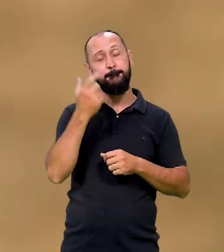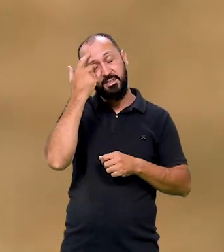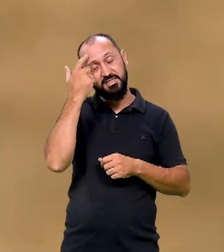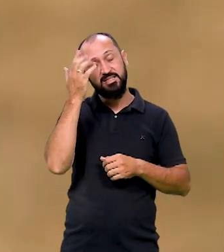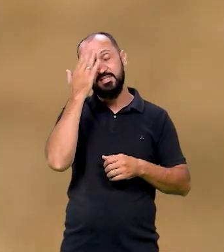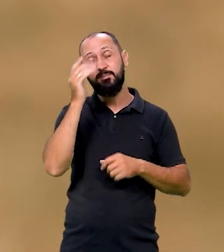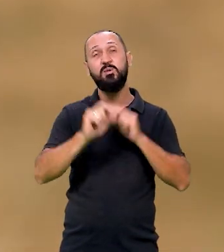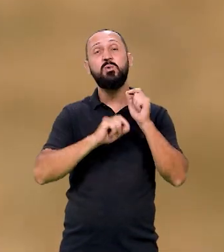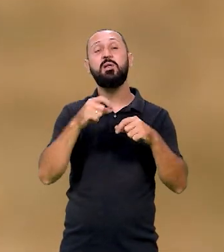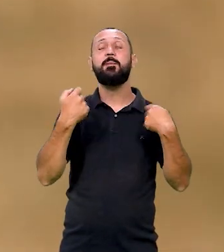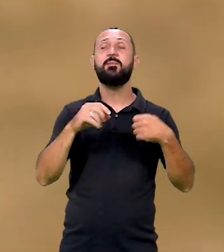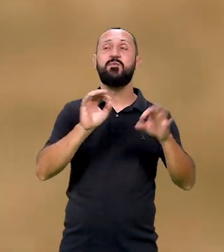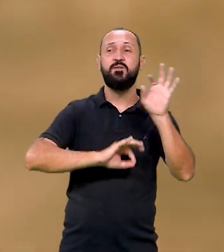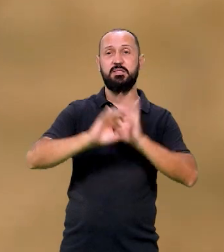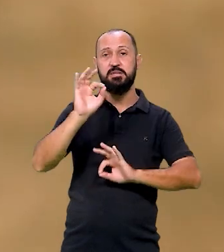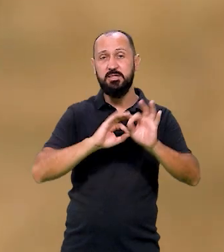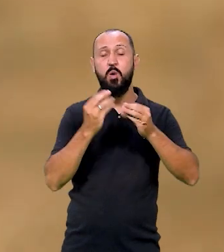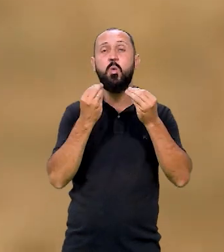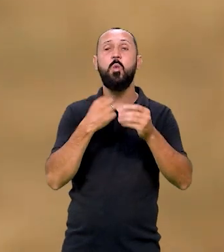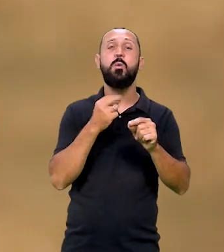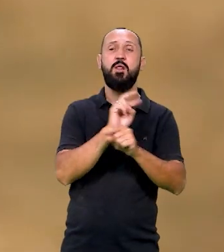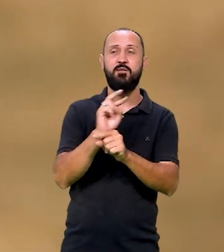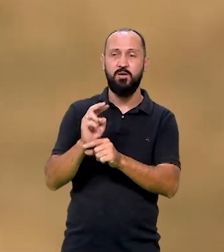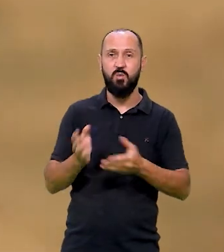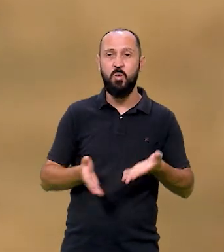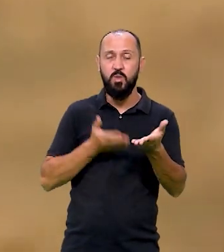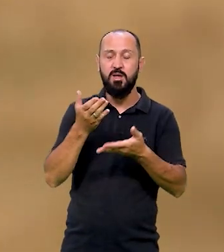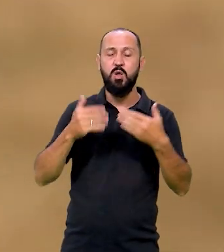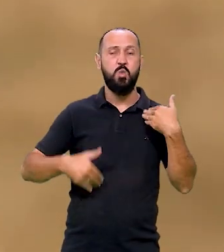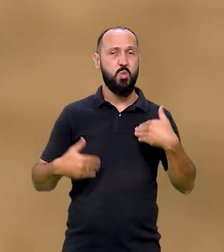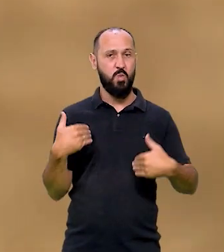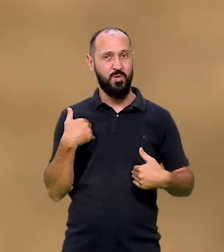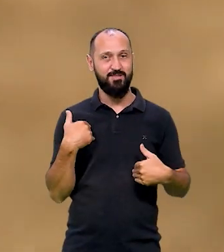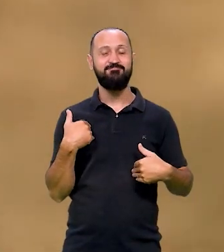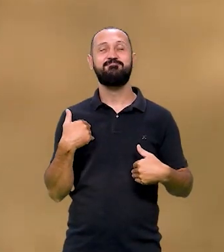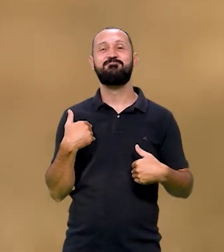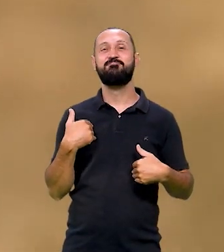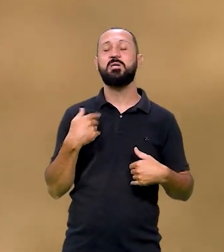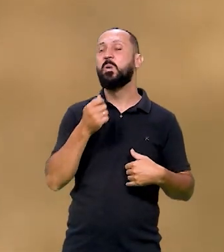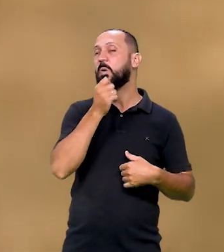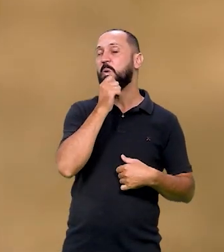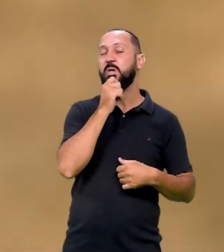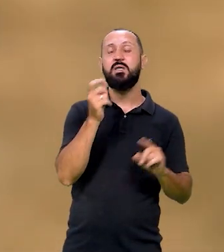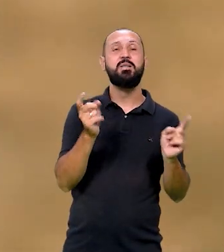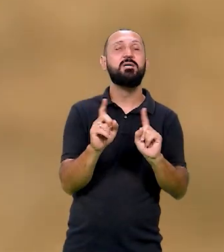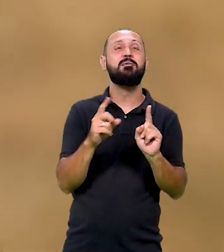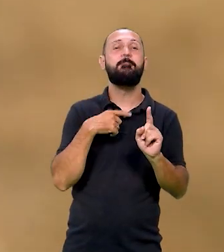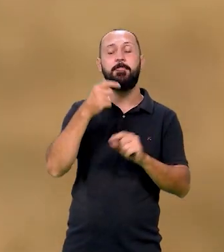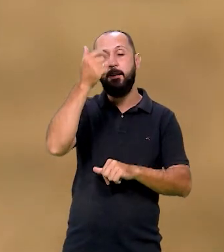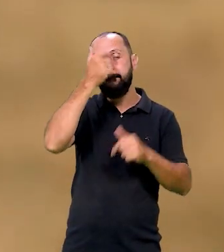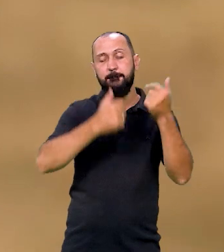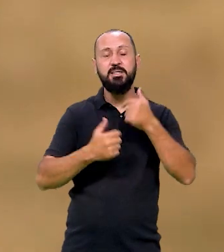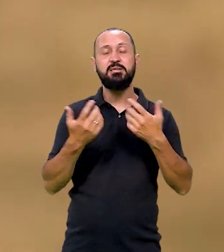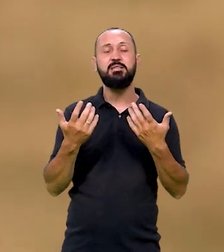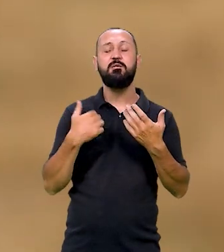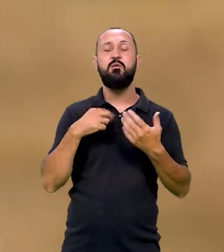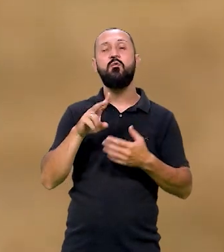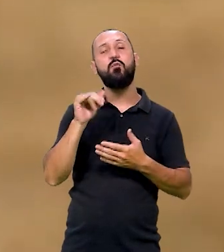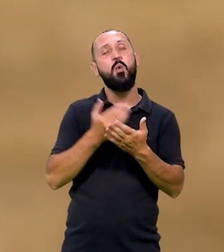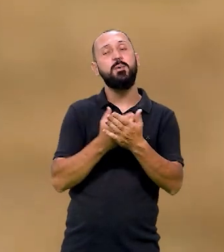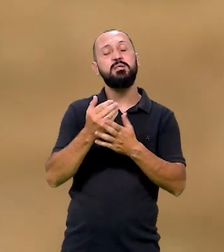fez, ela precisa ter uma ideia do que ela tem que fazer, como é que ela tá, qual que é a composição corporal dela. Não adianta também